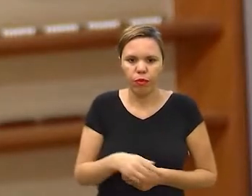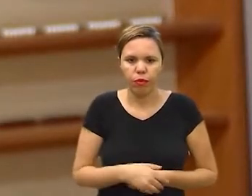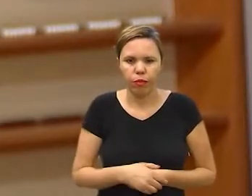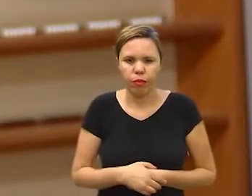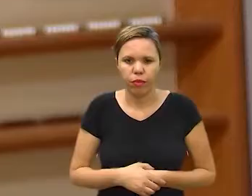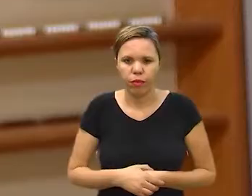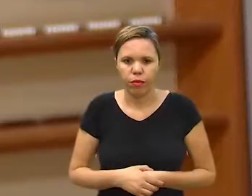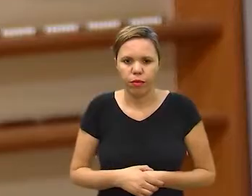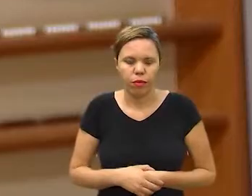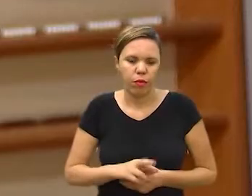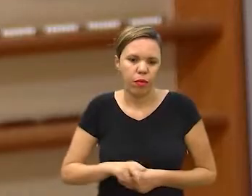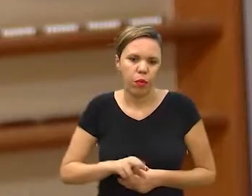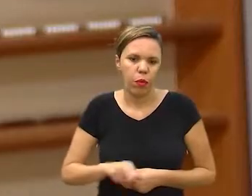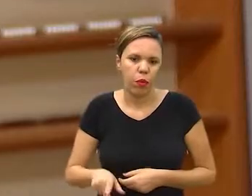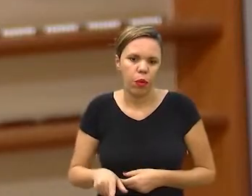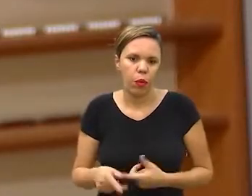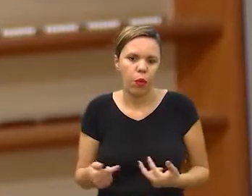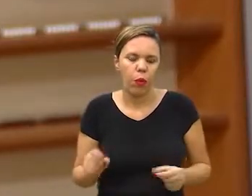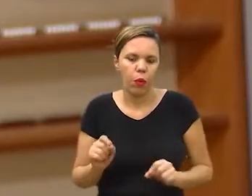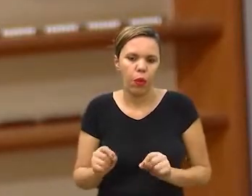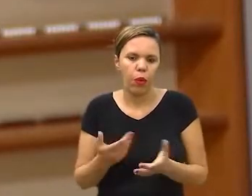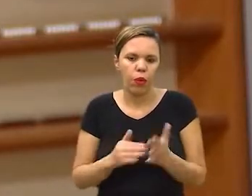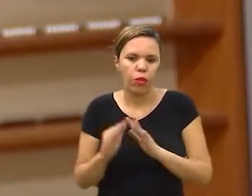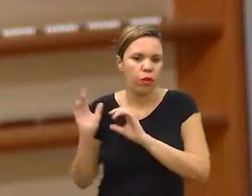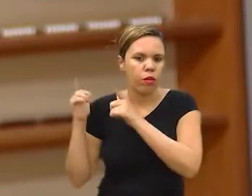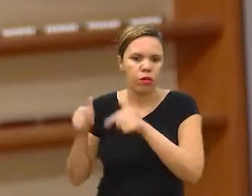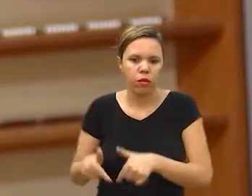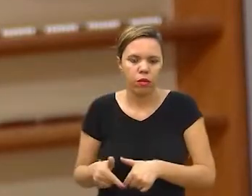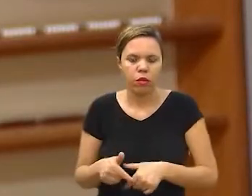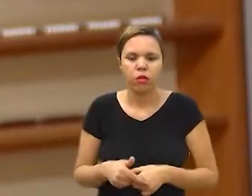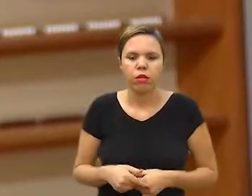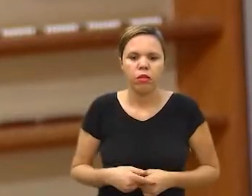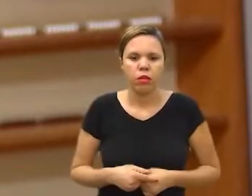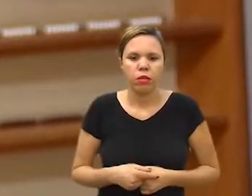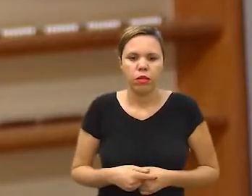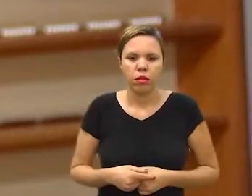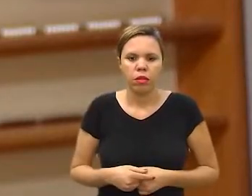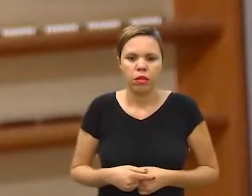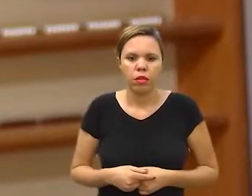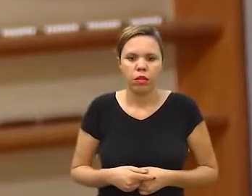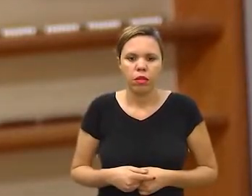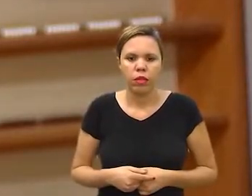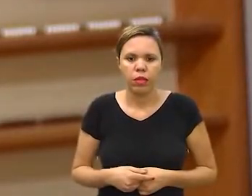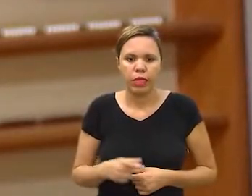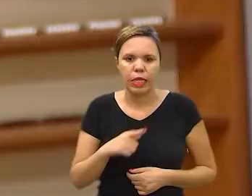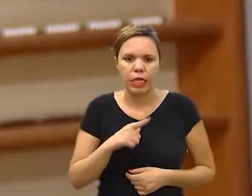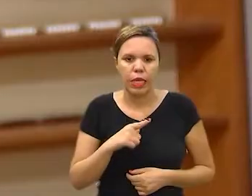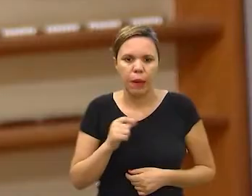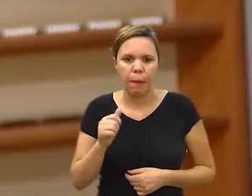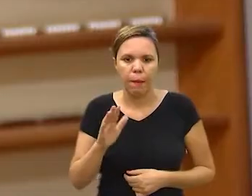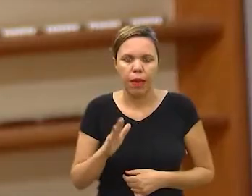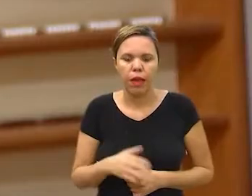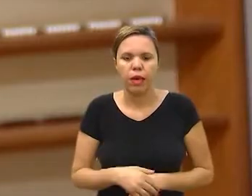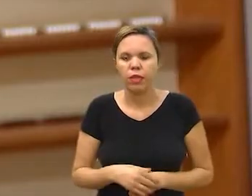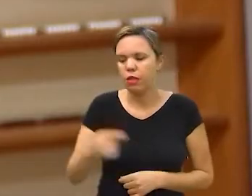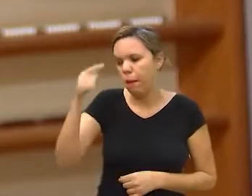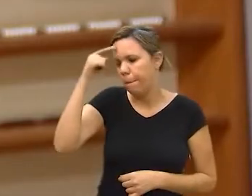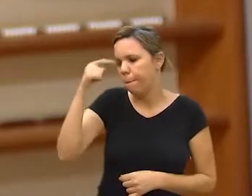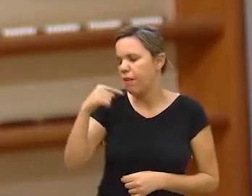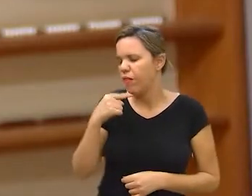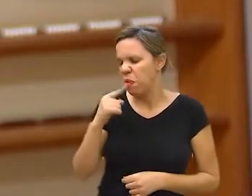ele não é aquela figura das escolas tradicionais, né? Porque nas escolas tradicionais ele tem mais assim, um perfil um pouquinho